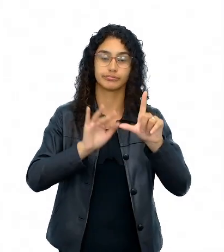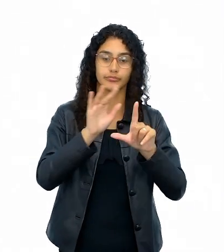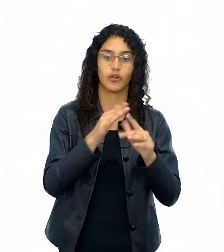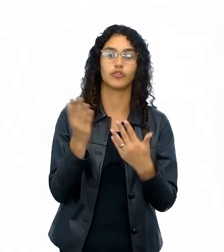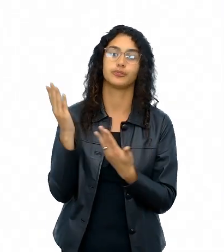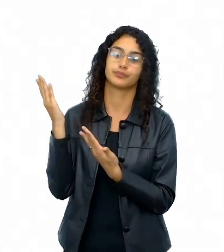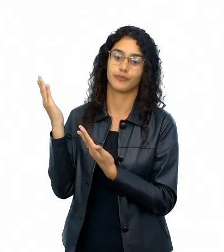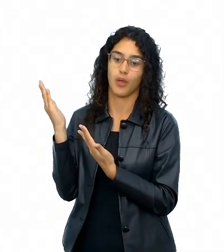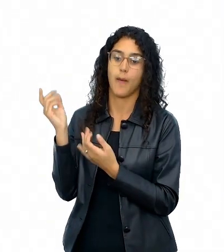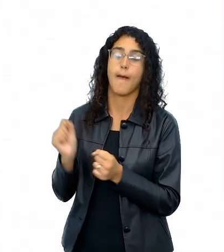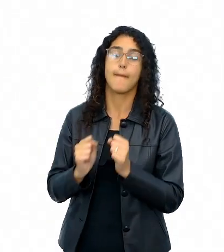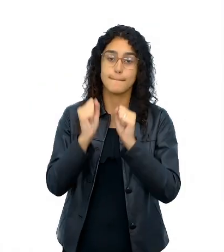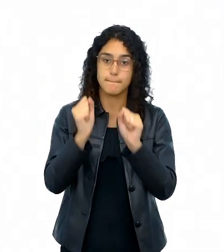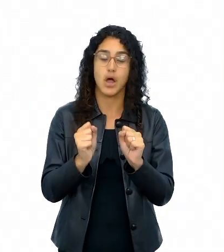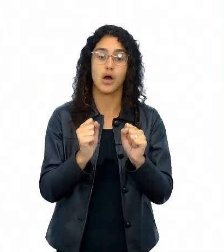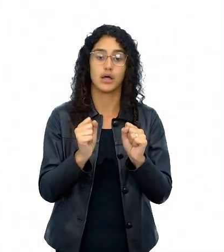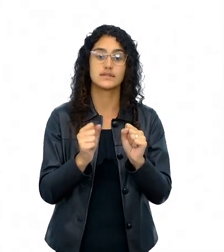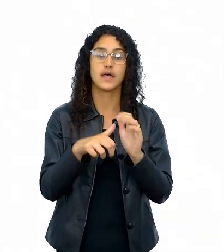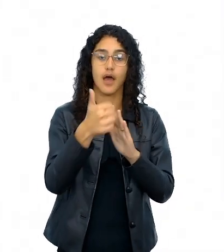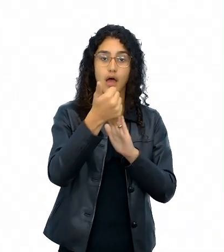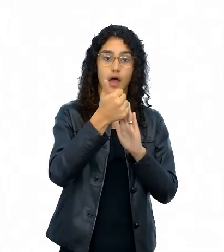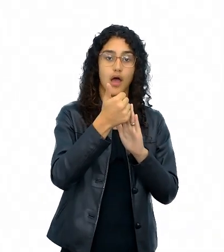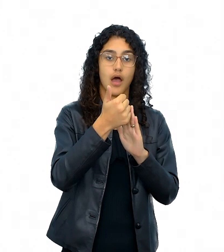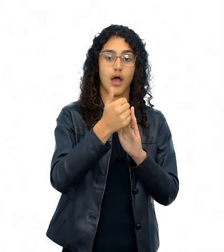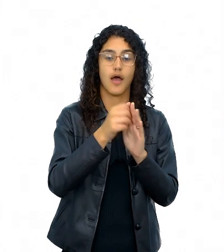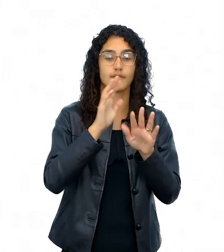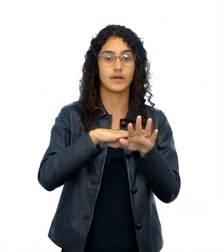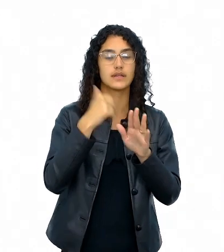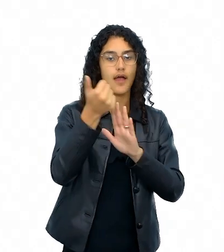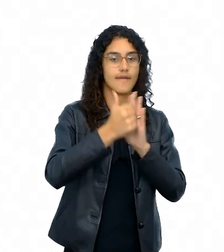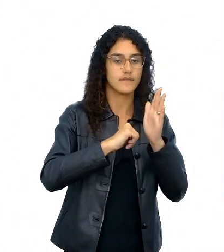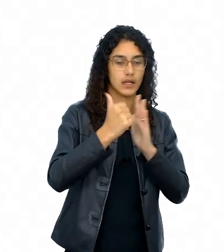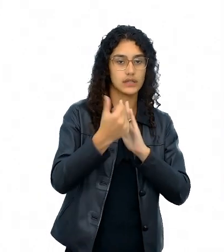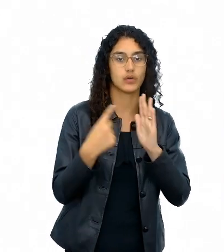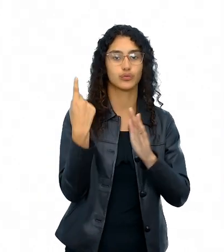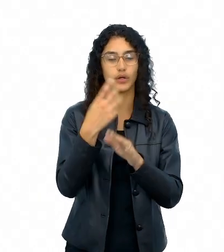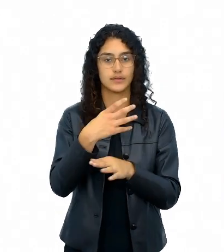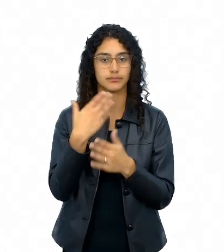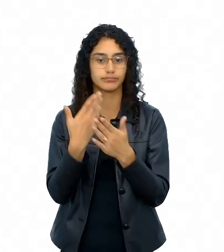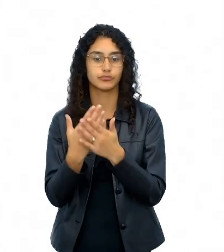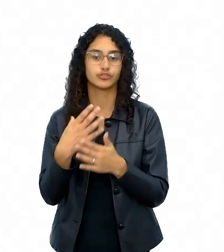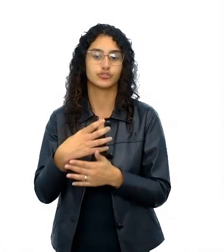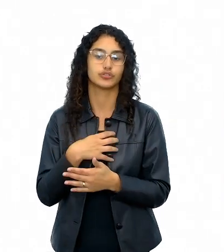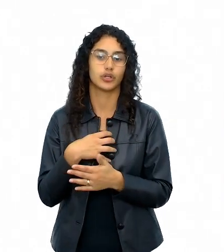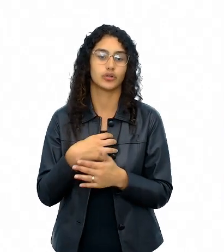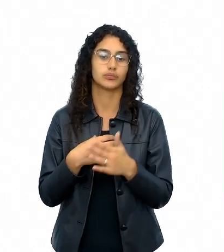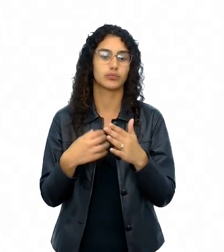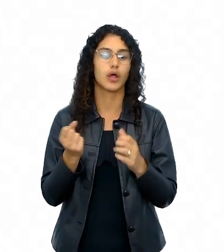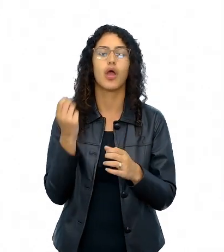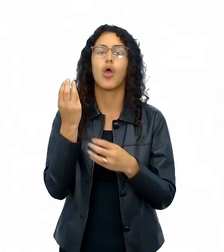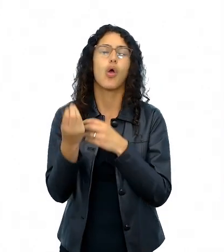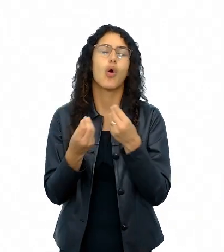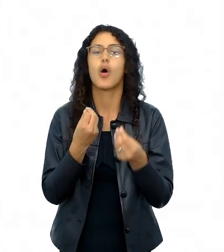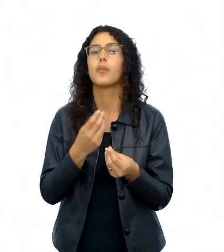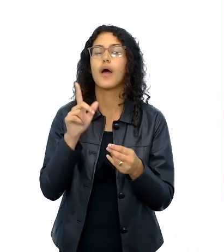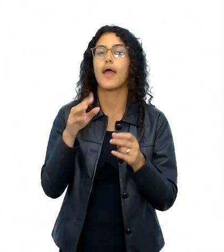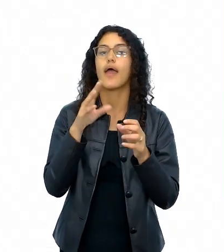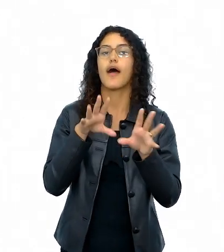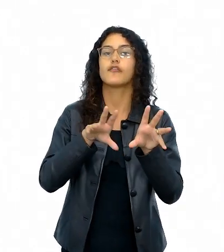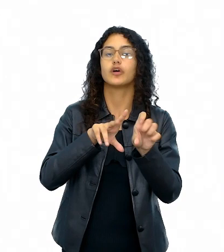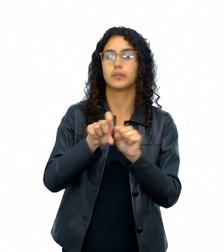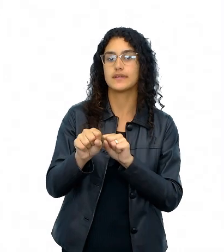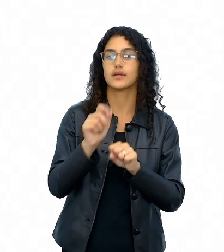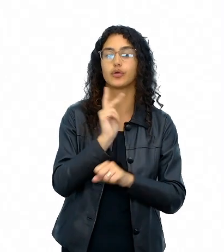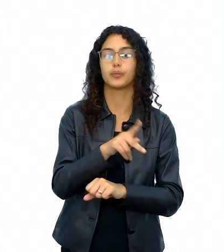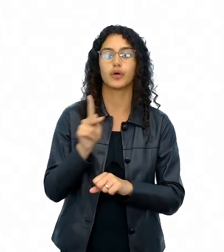para que vocês possam fazer a avaliação de uma maneira institucional, né? Então, assim, como que são as formações